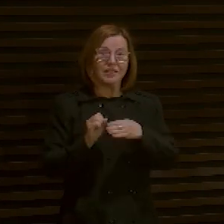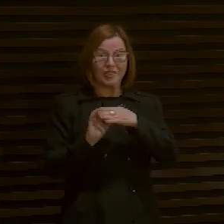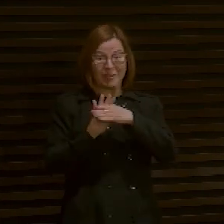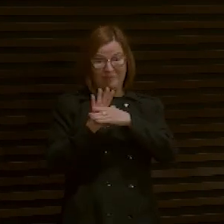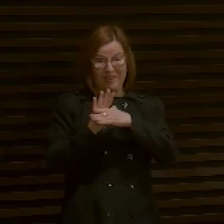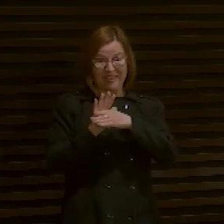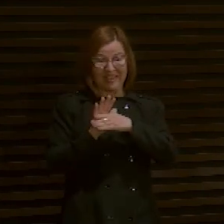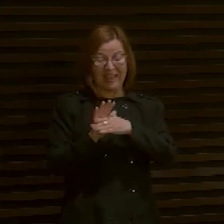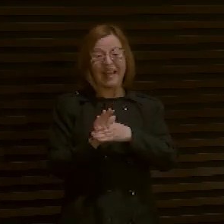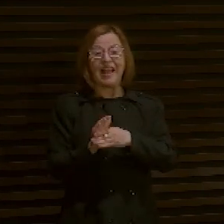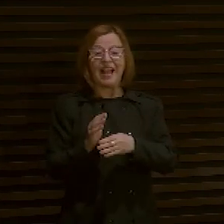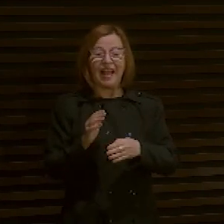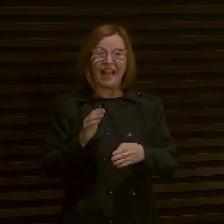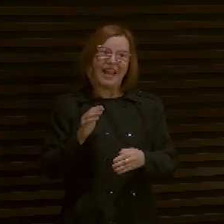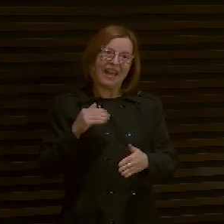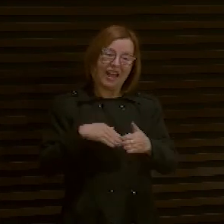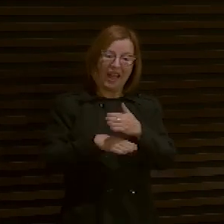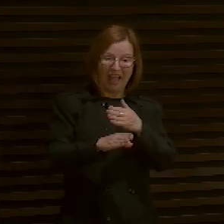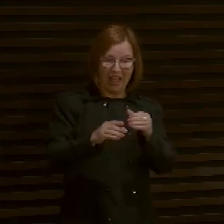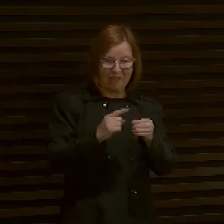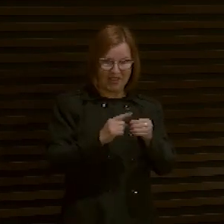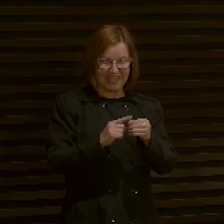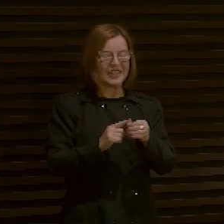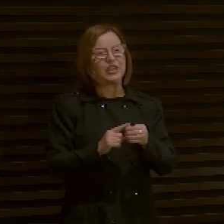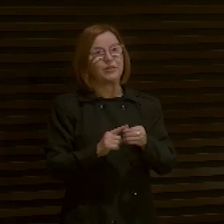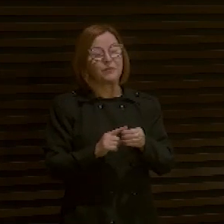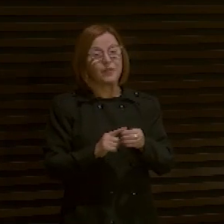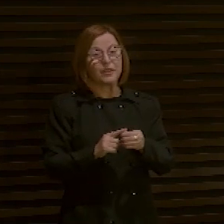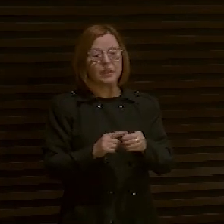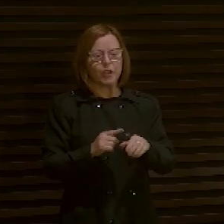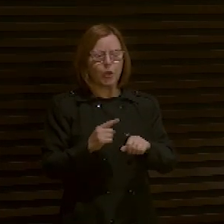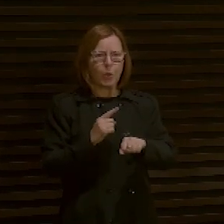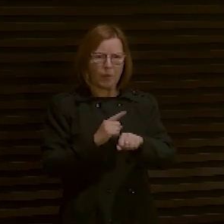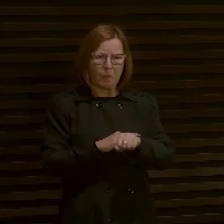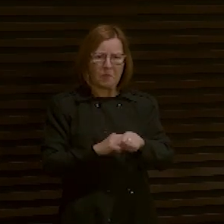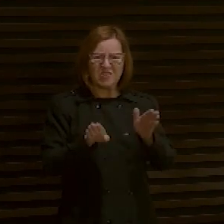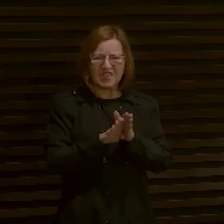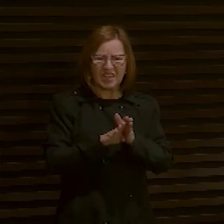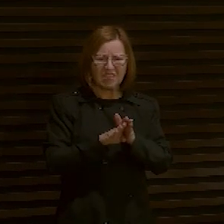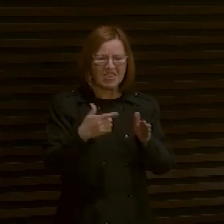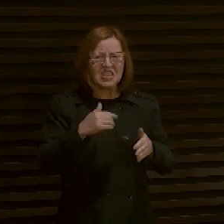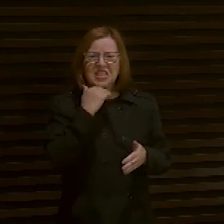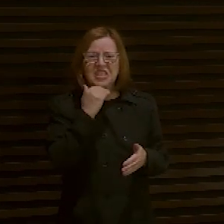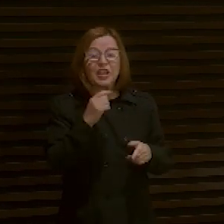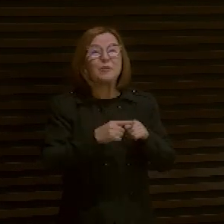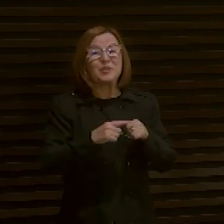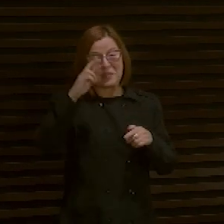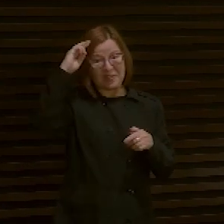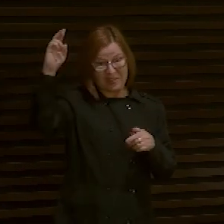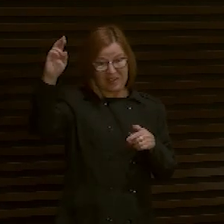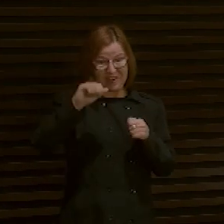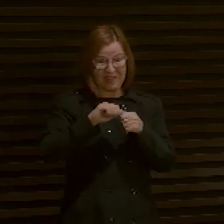sírios. Quando chegaram às imediações do arraial, eis que lá não havia ninguém, porque o Senhor tinha feito com que no arraial